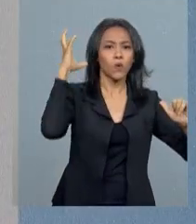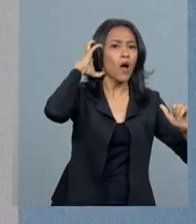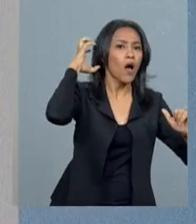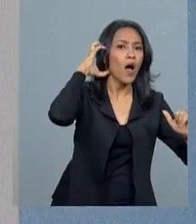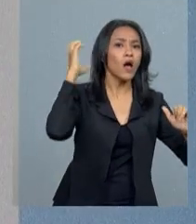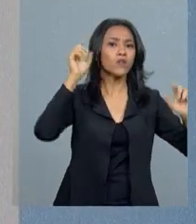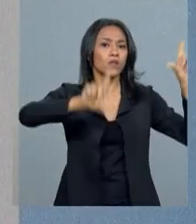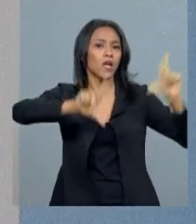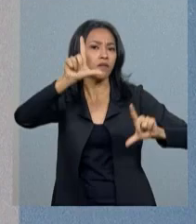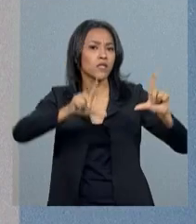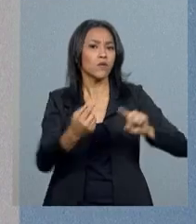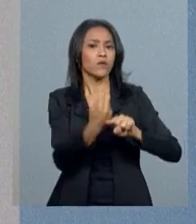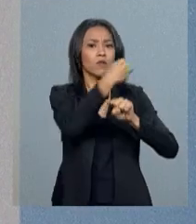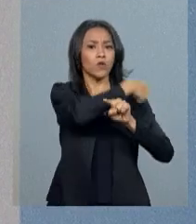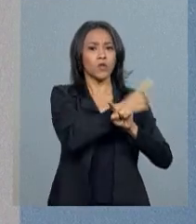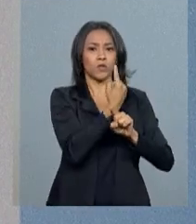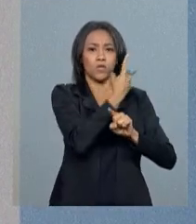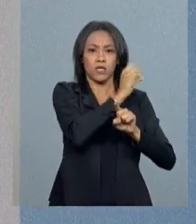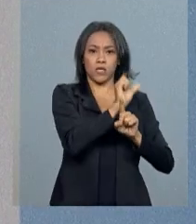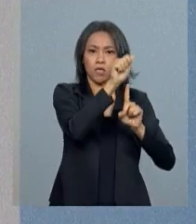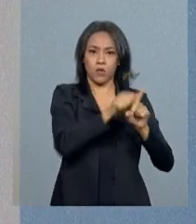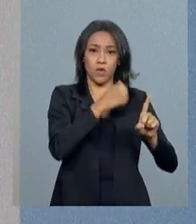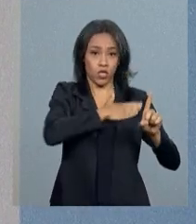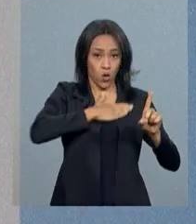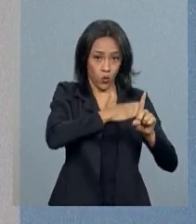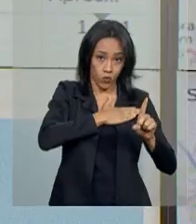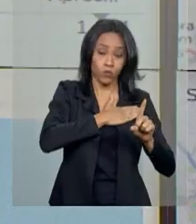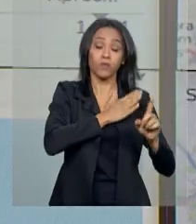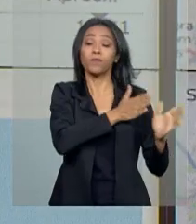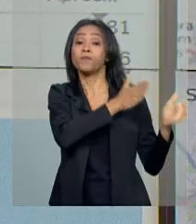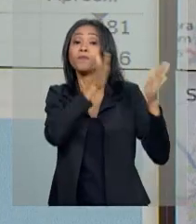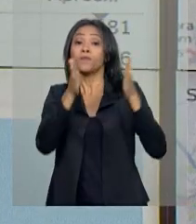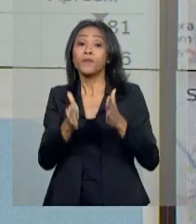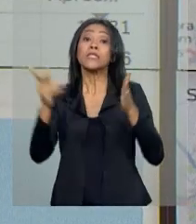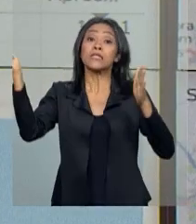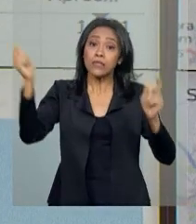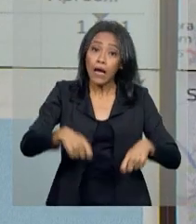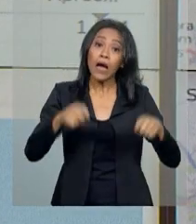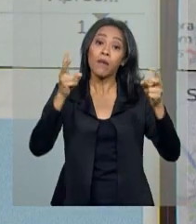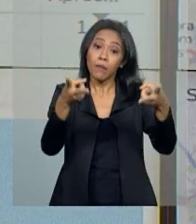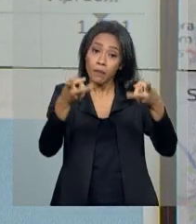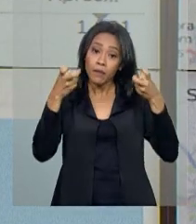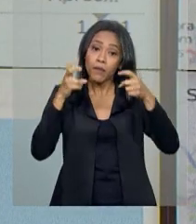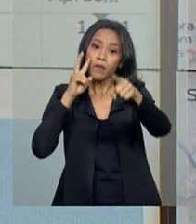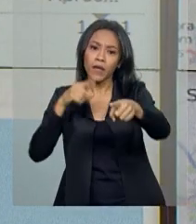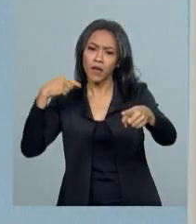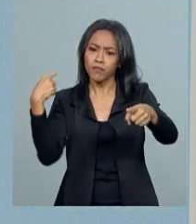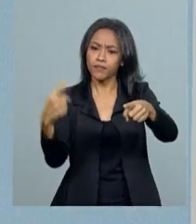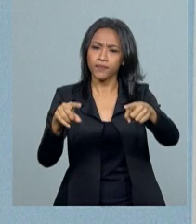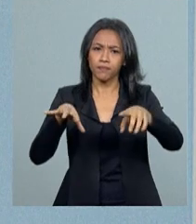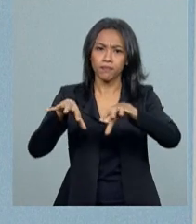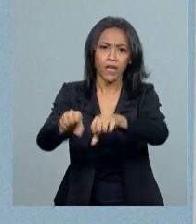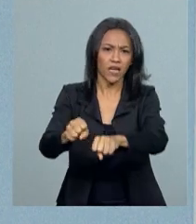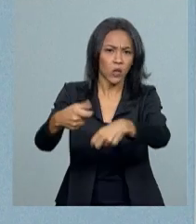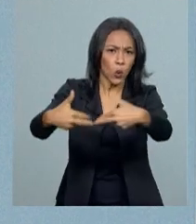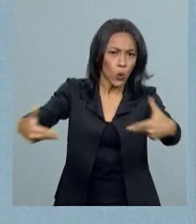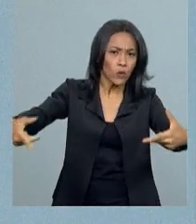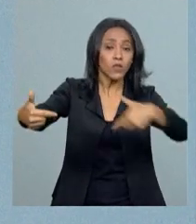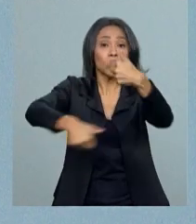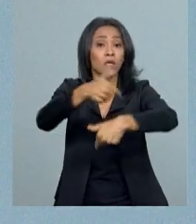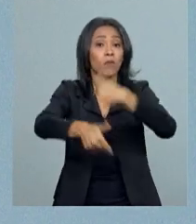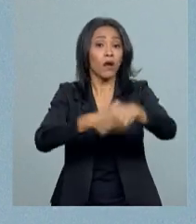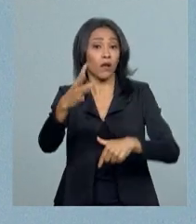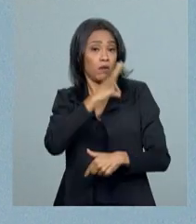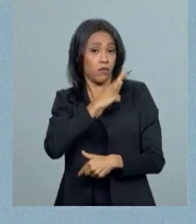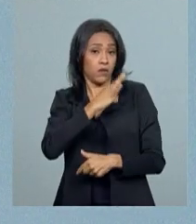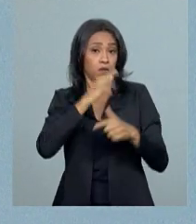que começou em 16 de agosto. Também se pode acompanhar as apreensões de bens e as equipes da Polícia Federal que